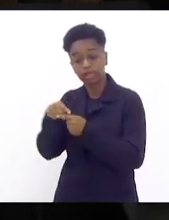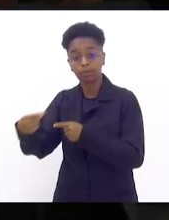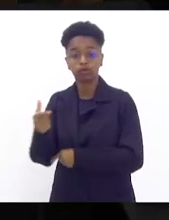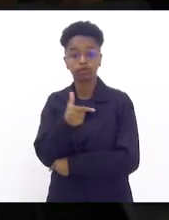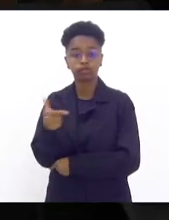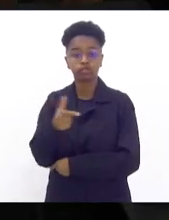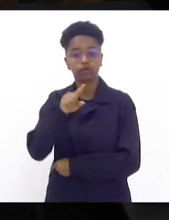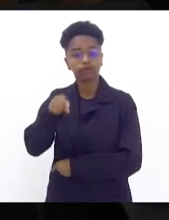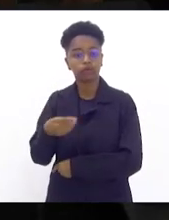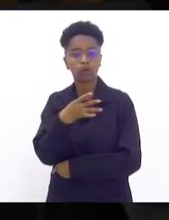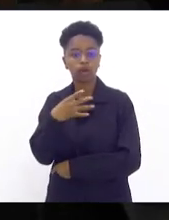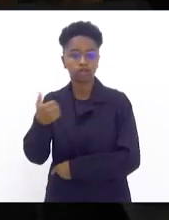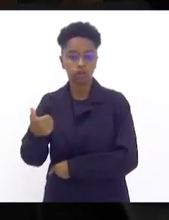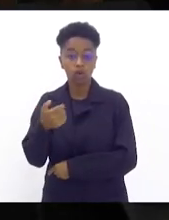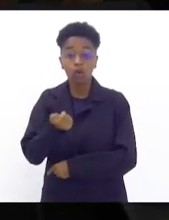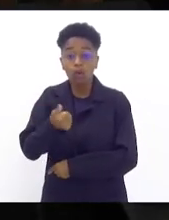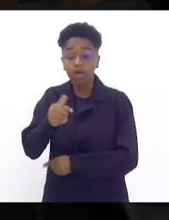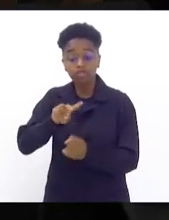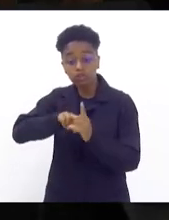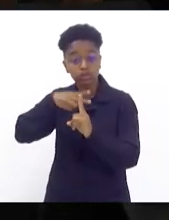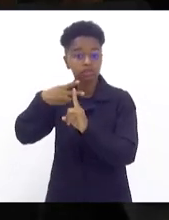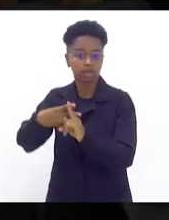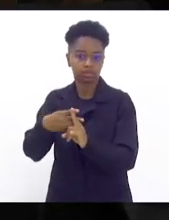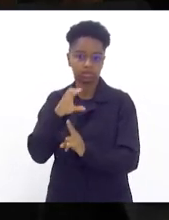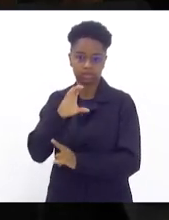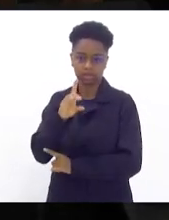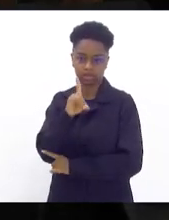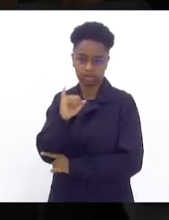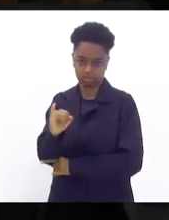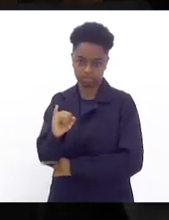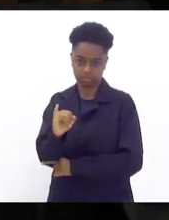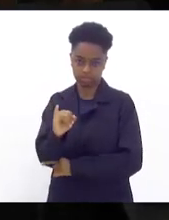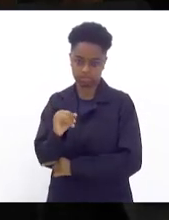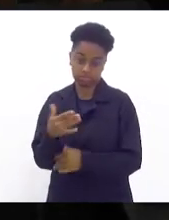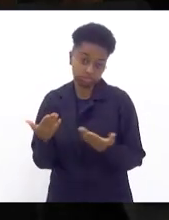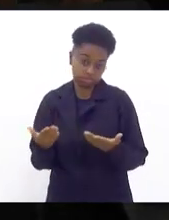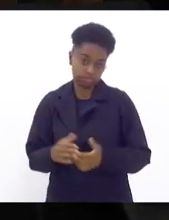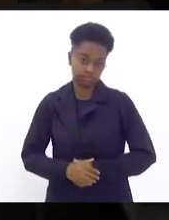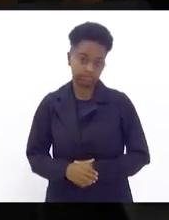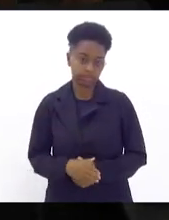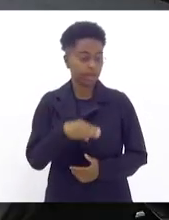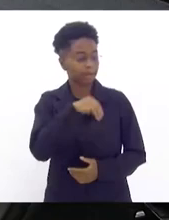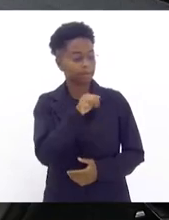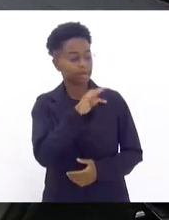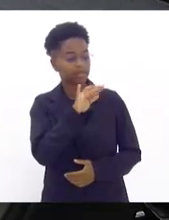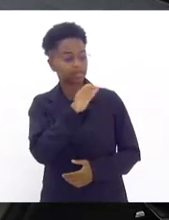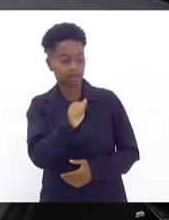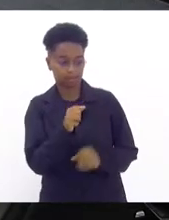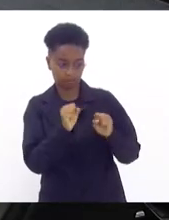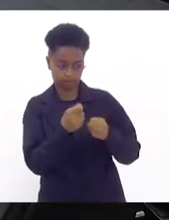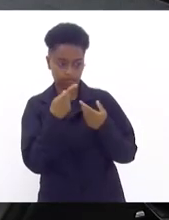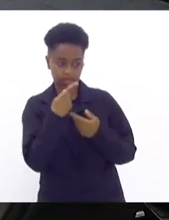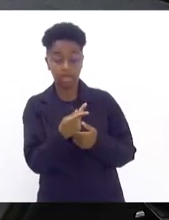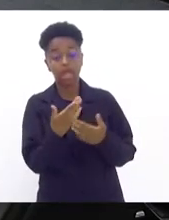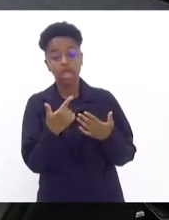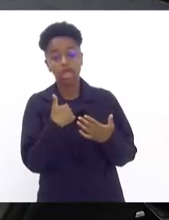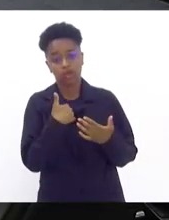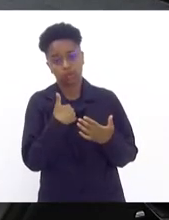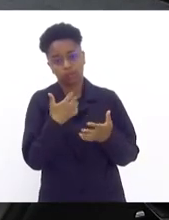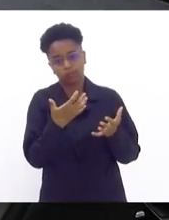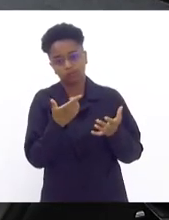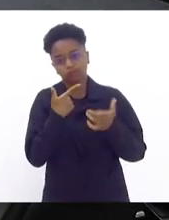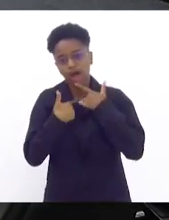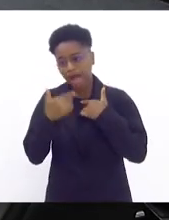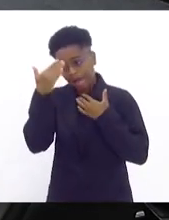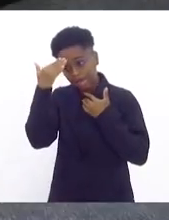22,41, quase o dobro do CDI. Deputada Marta Rocha. Deputado Luiz Paulo, em primeiro lugar, eu quero lhe